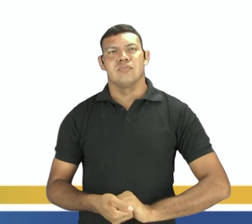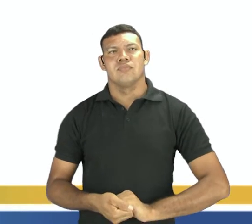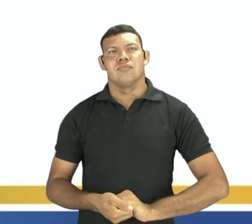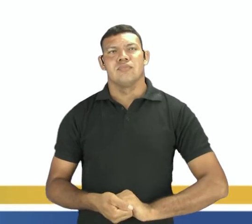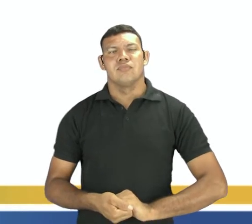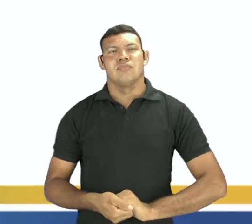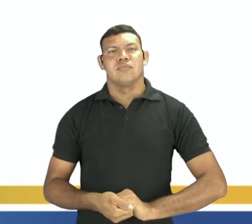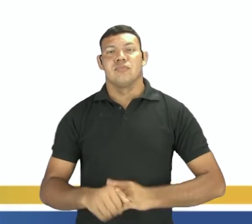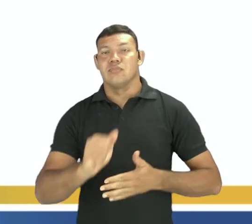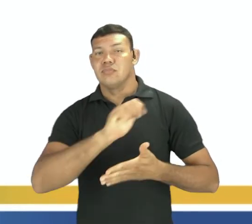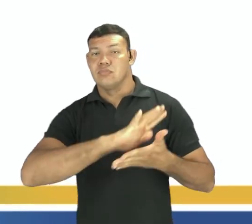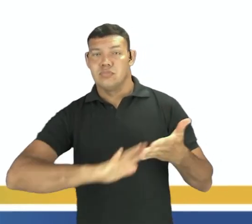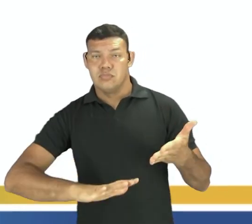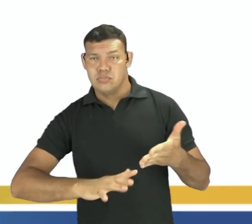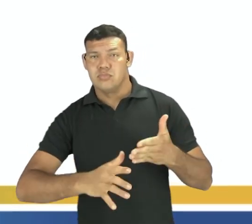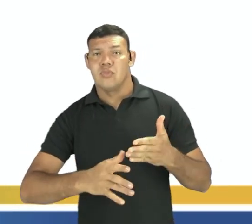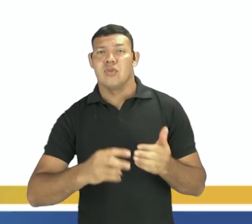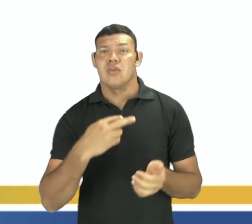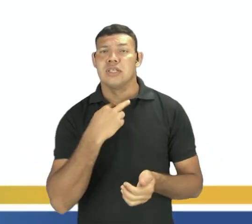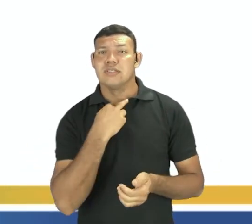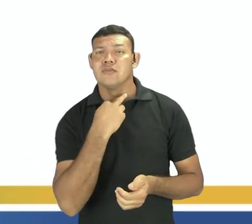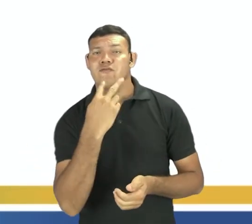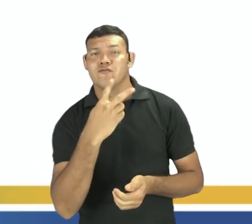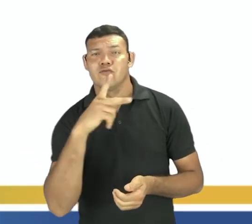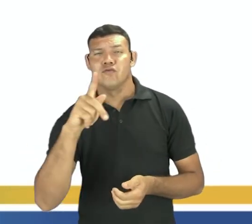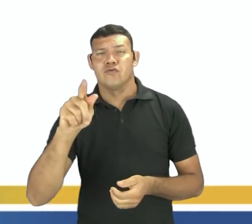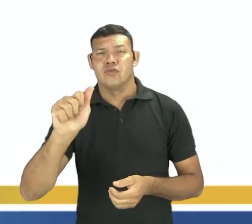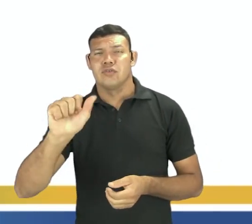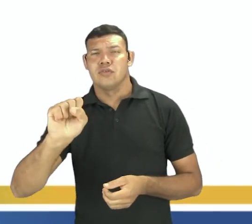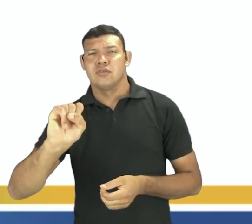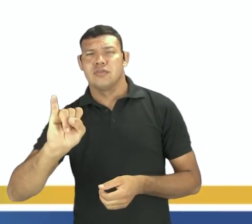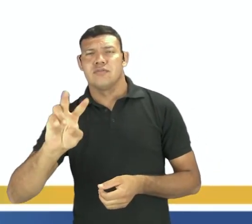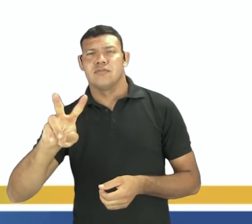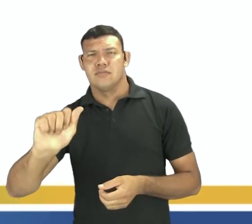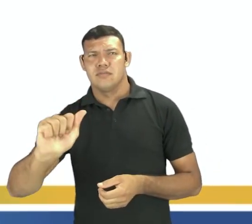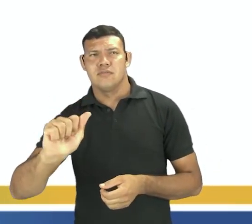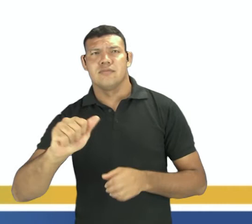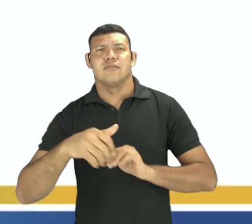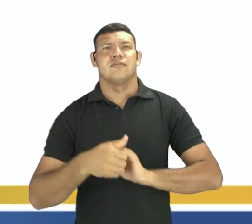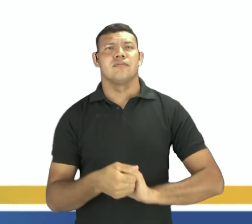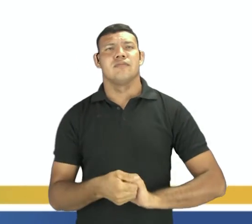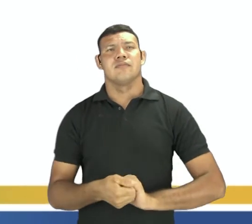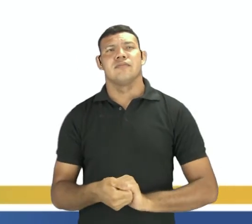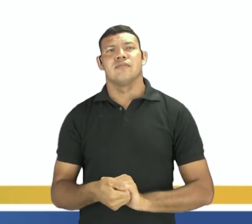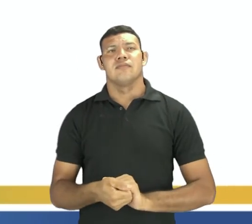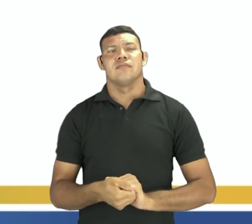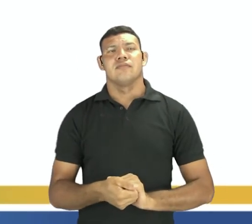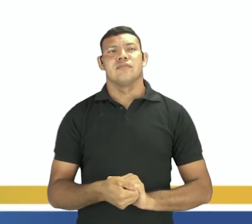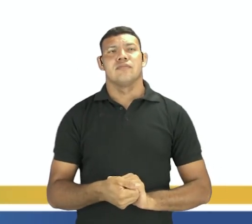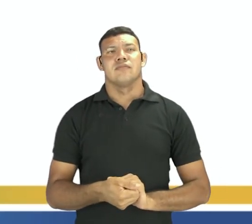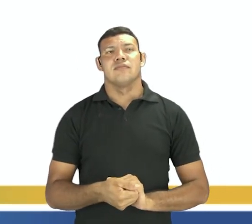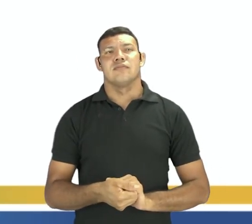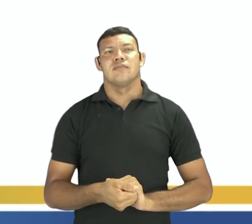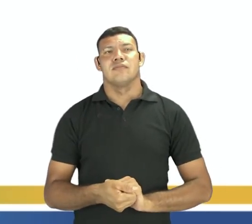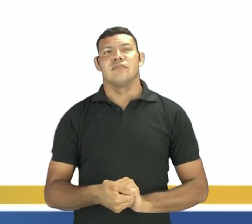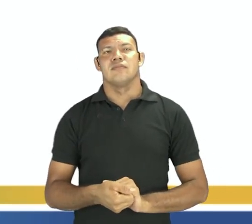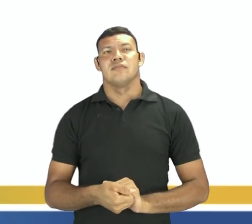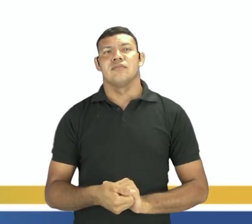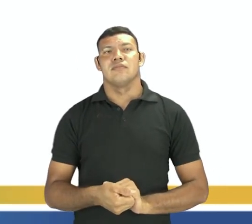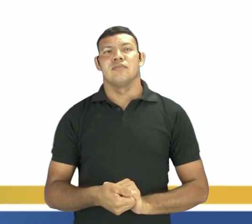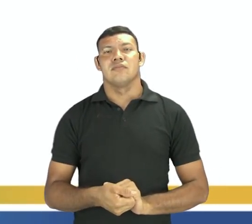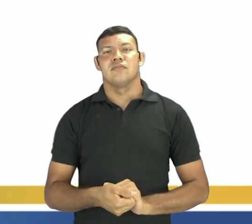passive voice. Very simple. All the examples here are in the active voice, you just have to change them into the passive